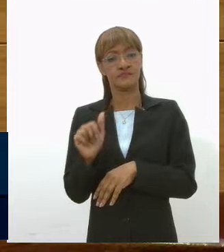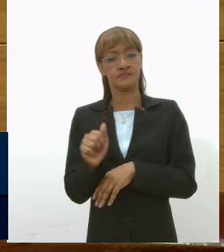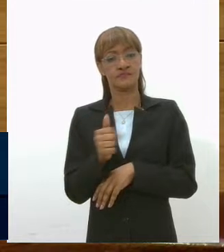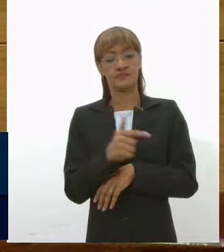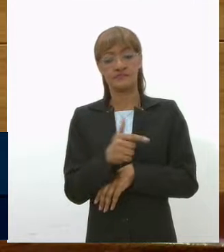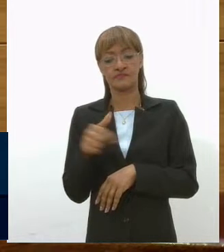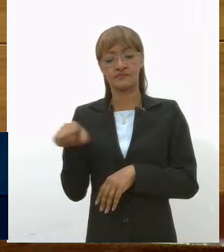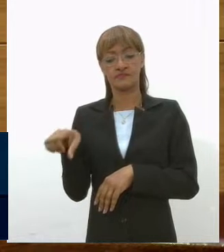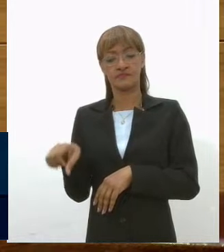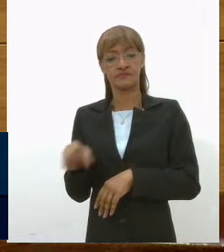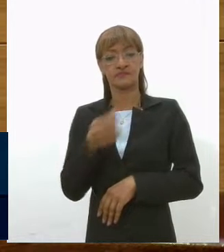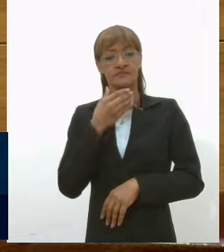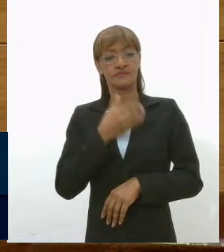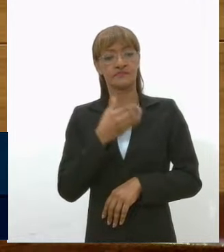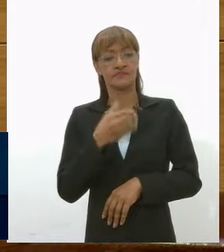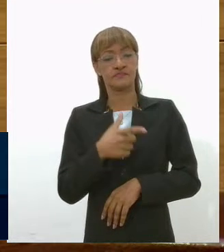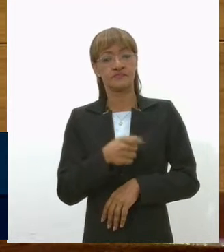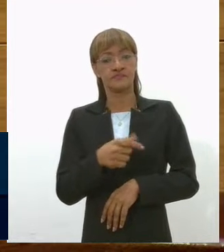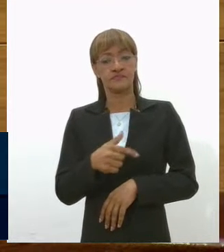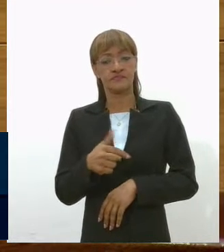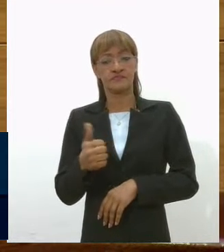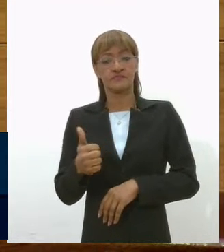29 de dezembro de 2021,